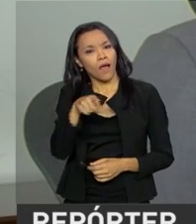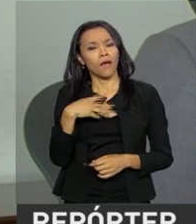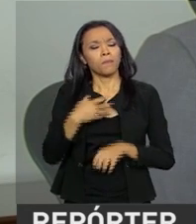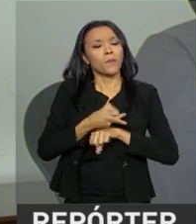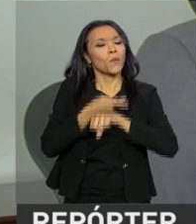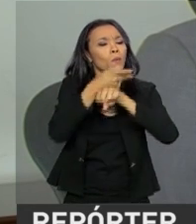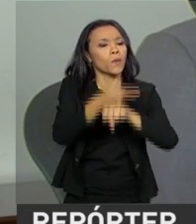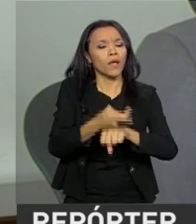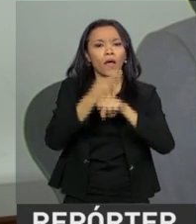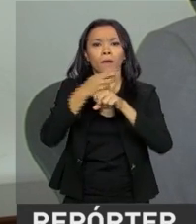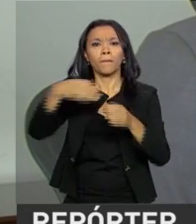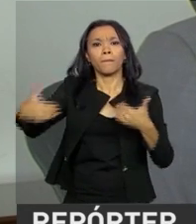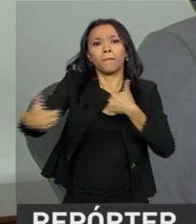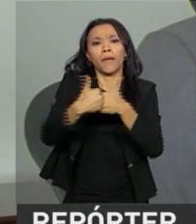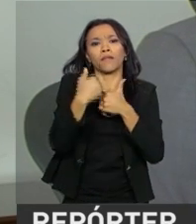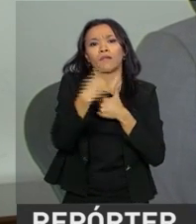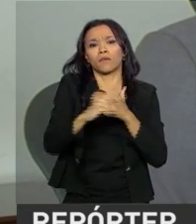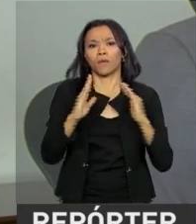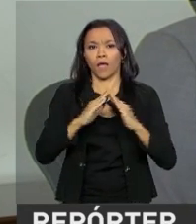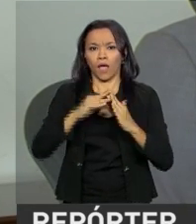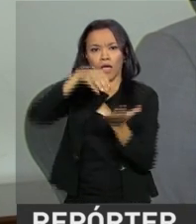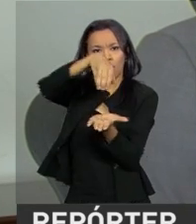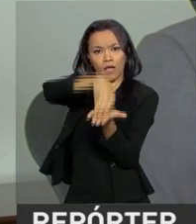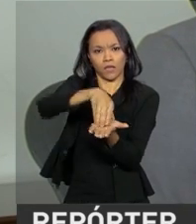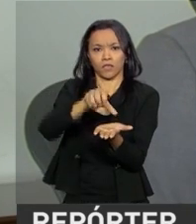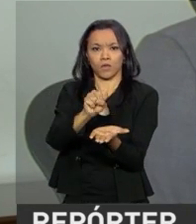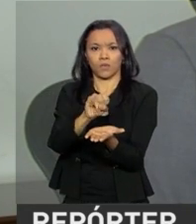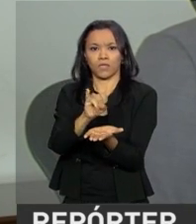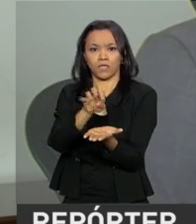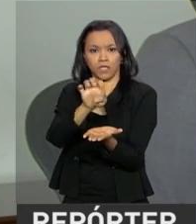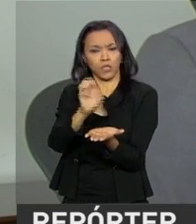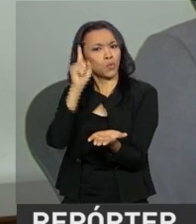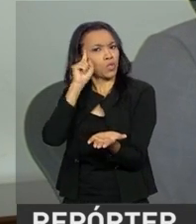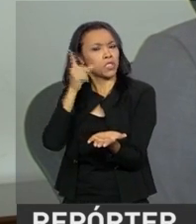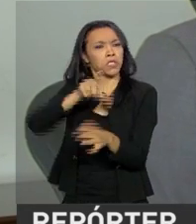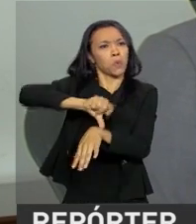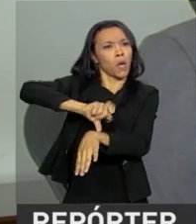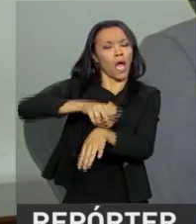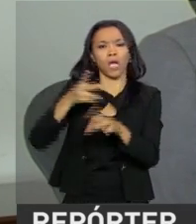mais próximo e fazer o atendimento no dia e hora que lhe for mais confortável.